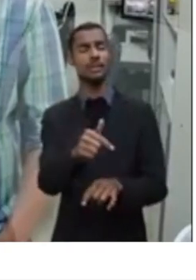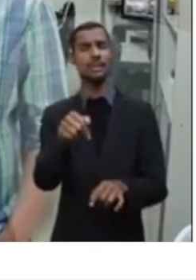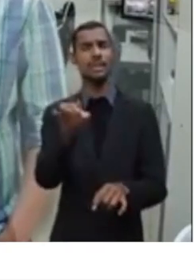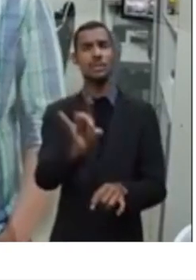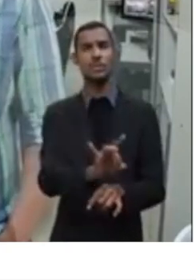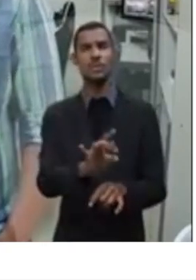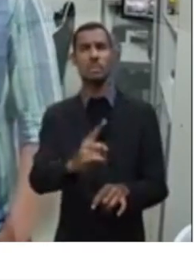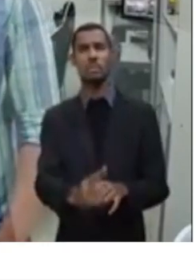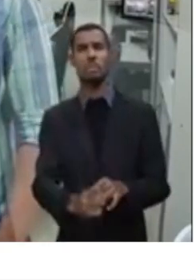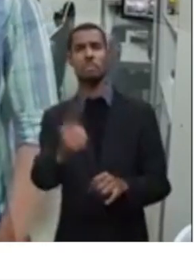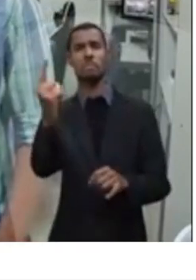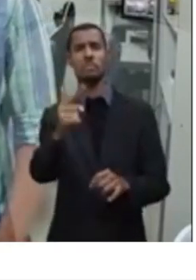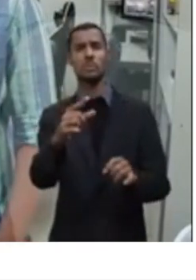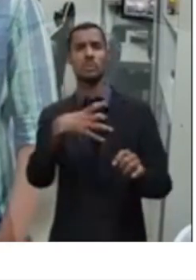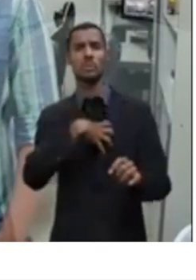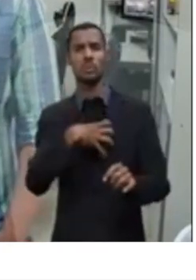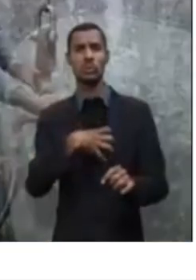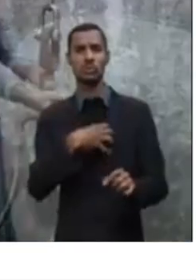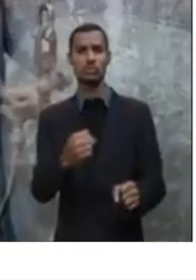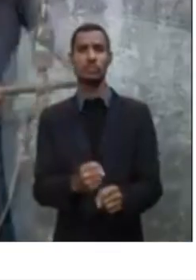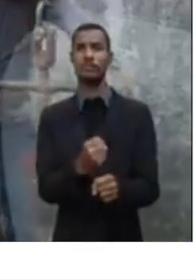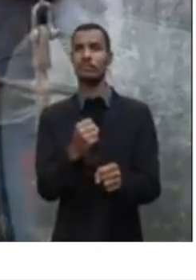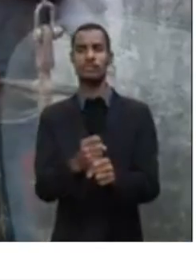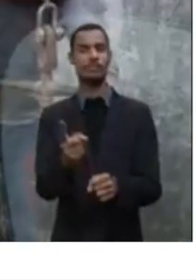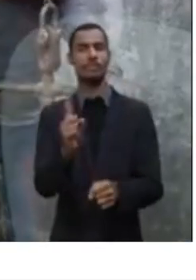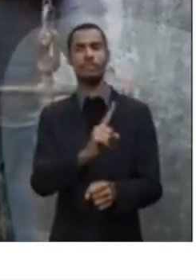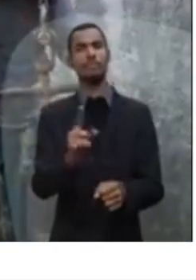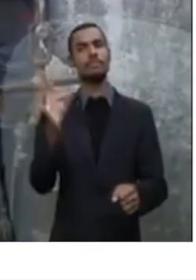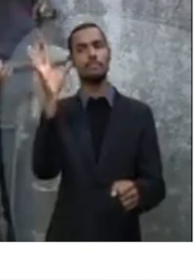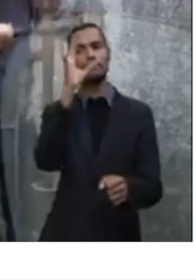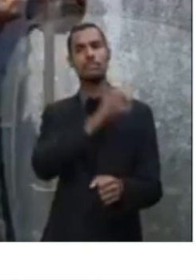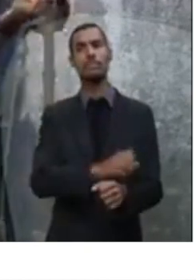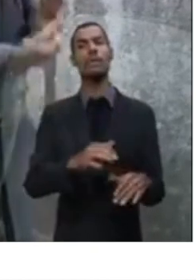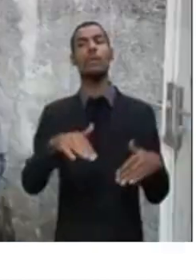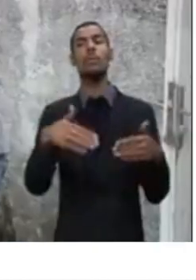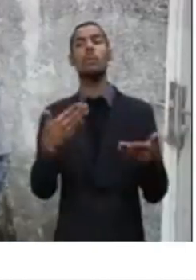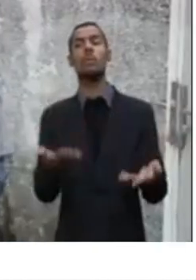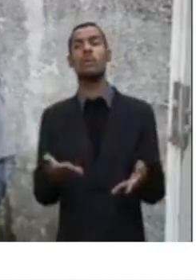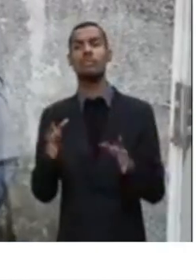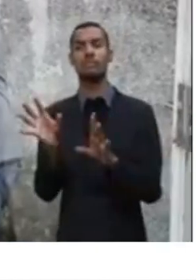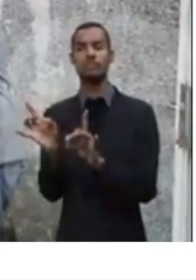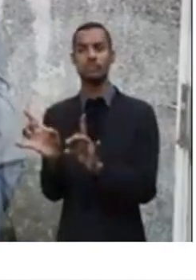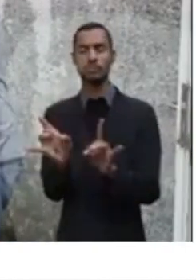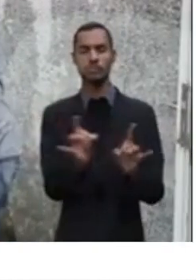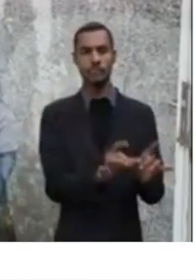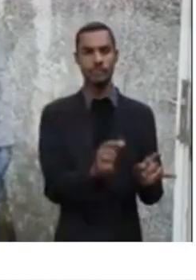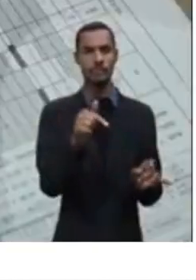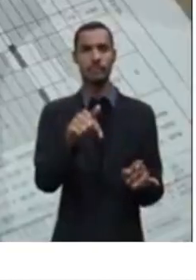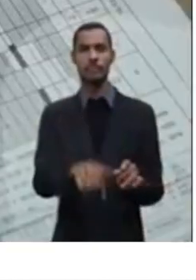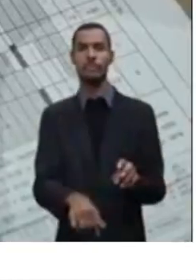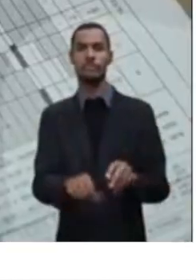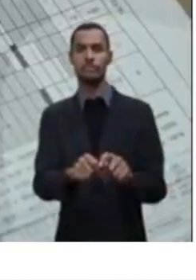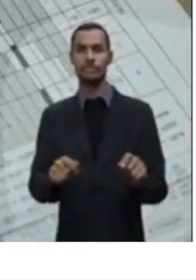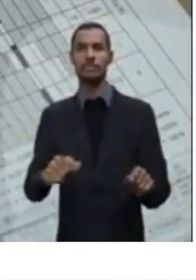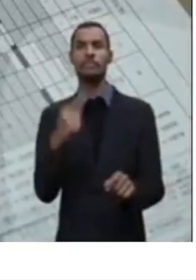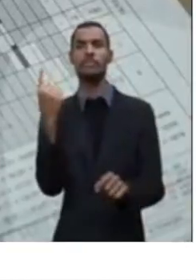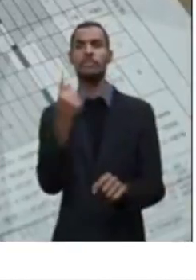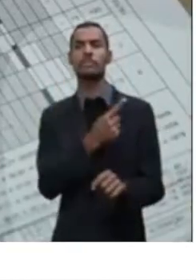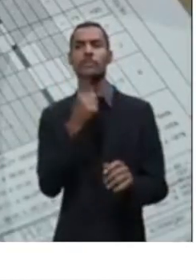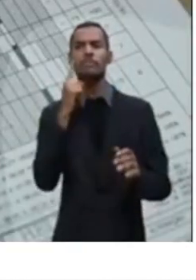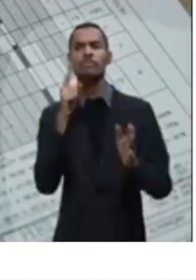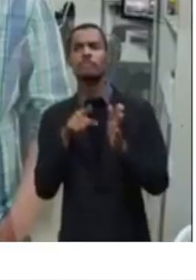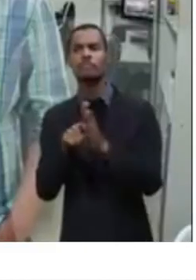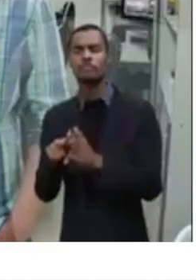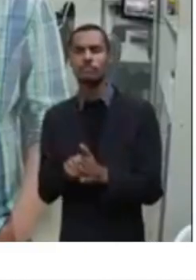dar prioridade a um determinado tipo de obra. A gente precisa entender quais são os carregamentos que estão chegando nesse subsolo e a gente precisa investigar